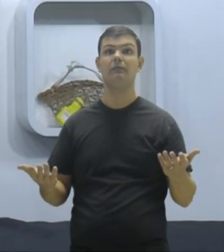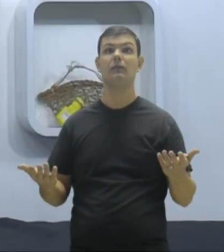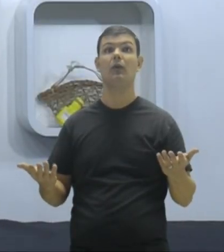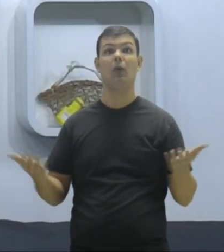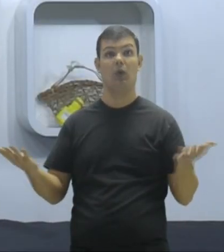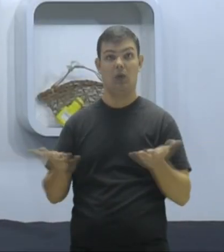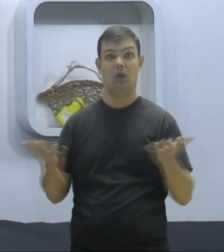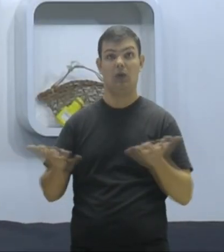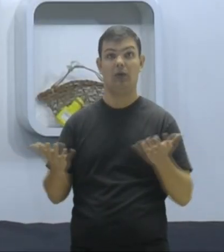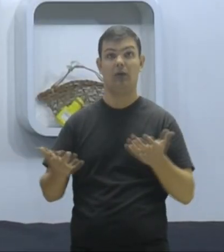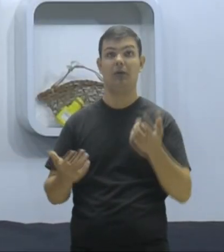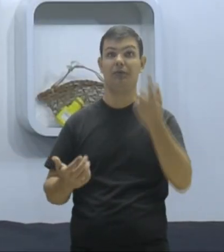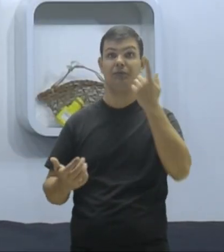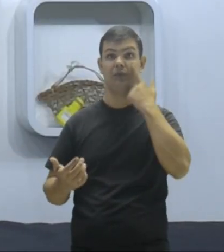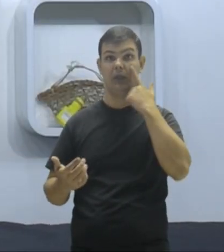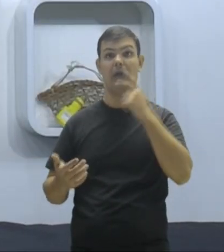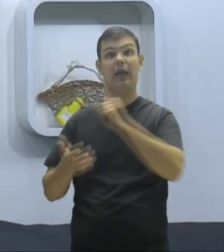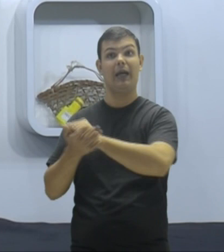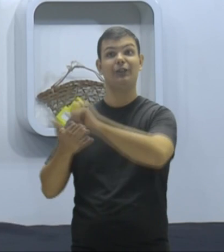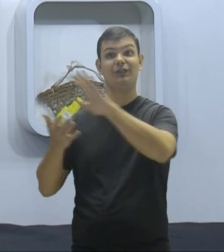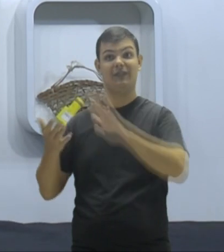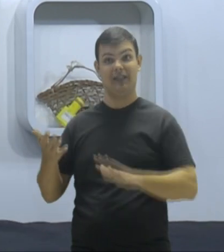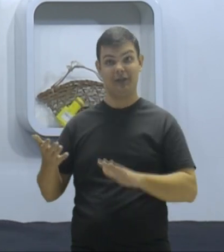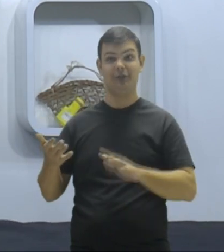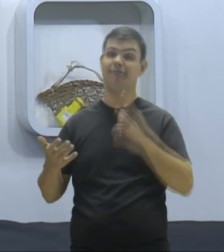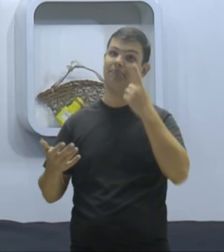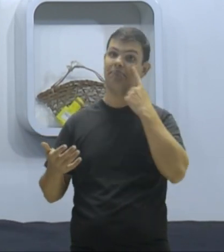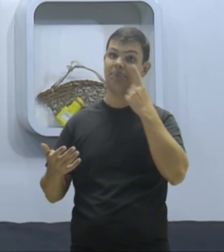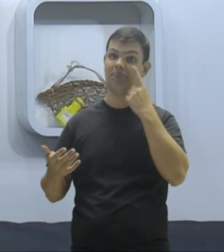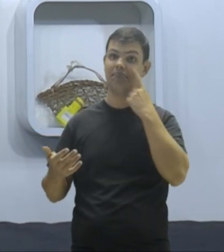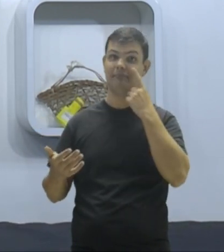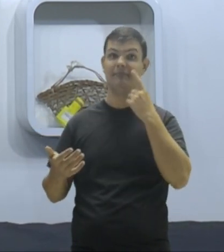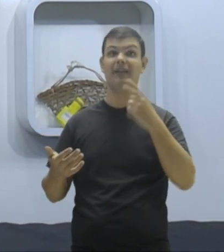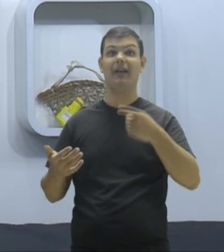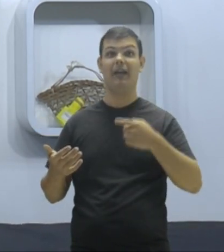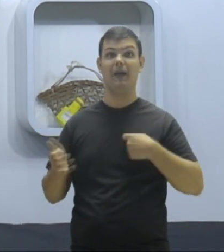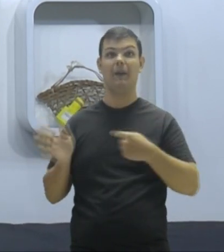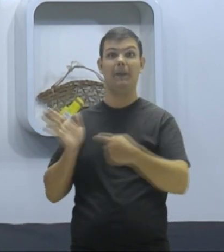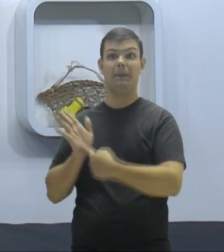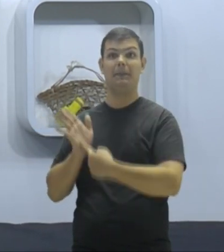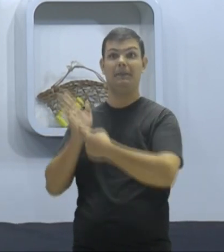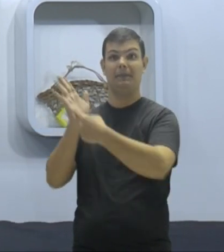vamos agora participar de uma atividade interativa. Eu vou passar aqui